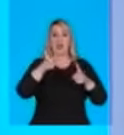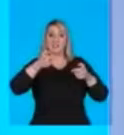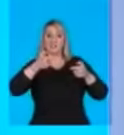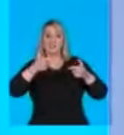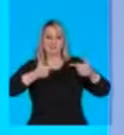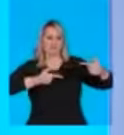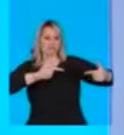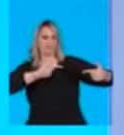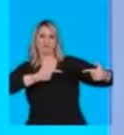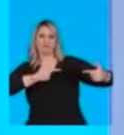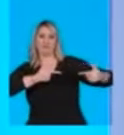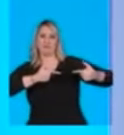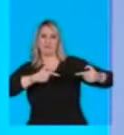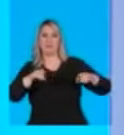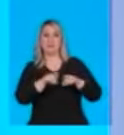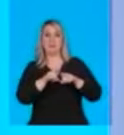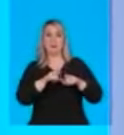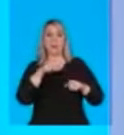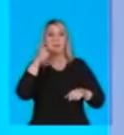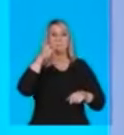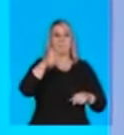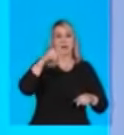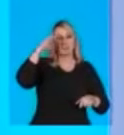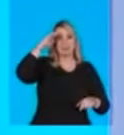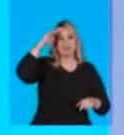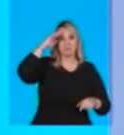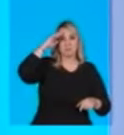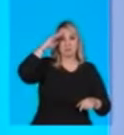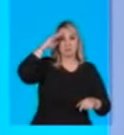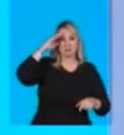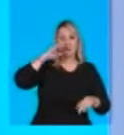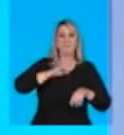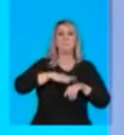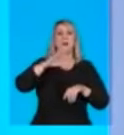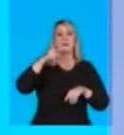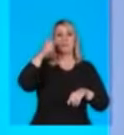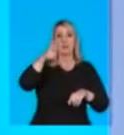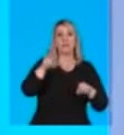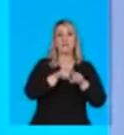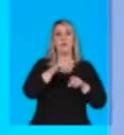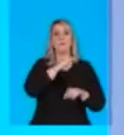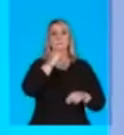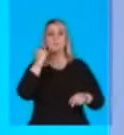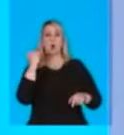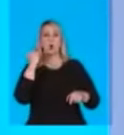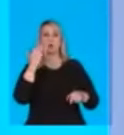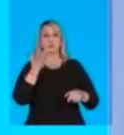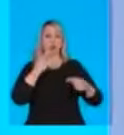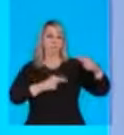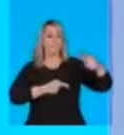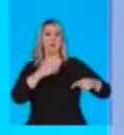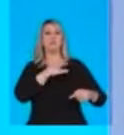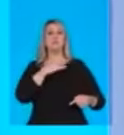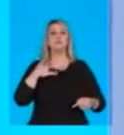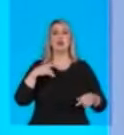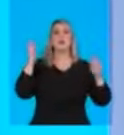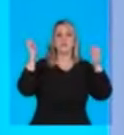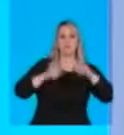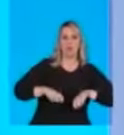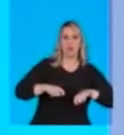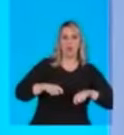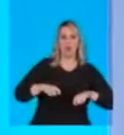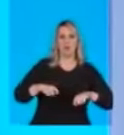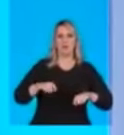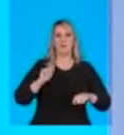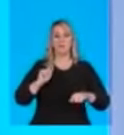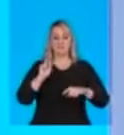que é o mesmo confronto que também mata o policial a gente tem a polícia que mais mata e que mais morre então a gente quer uma política de saúde porque a saúde tem jeito o município